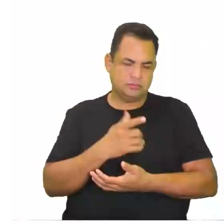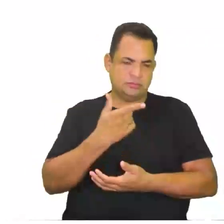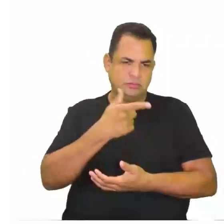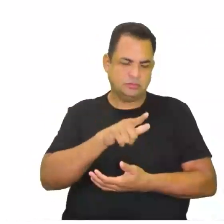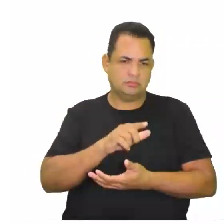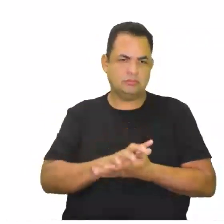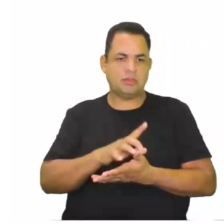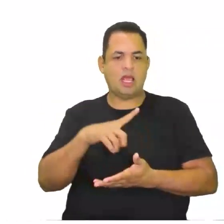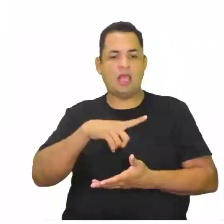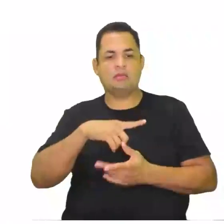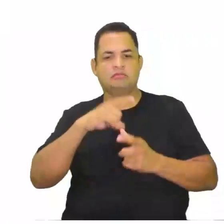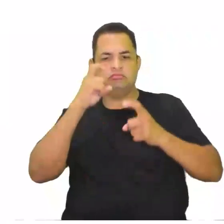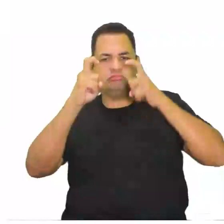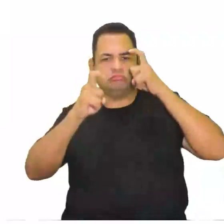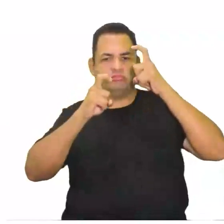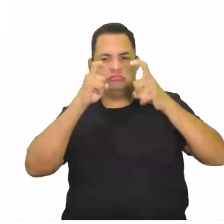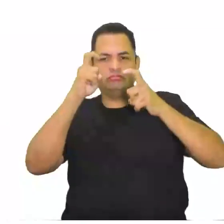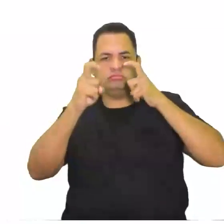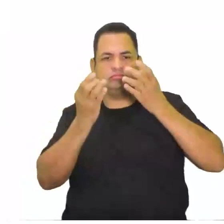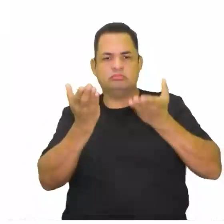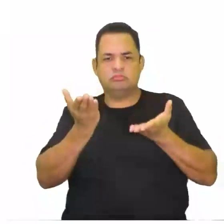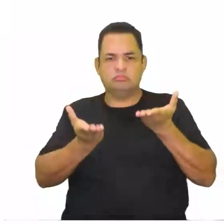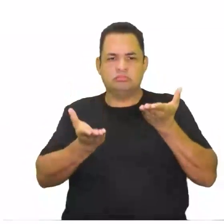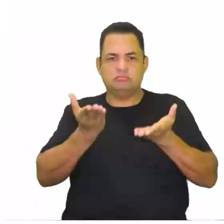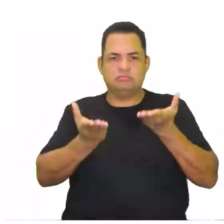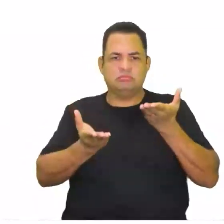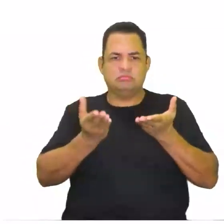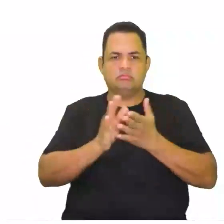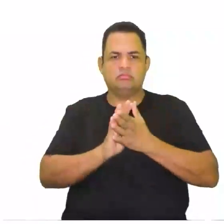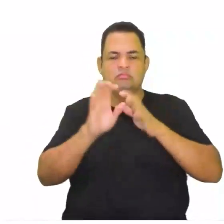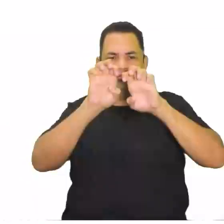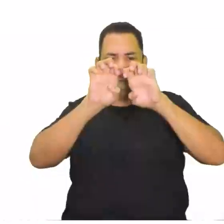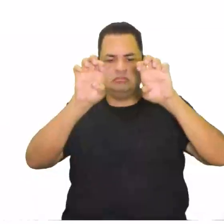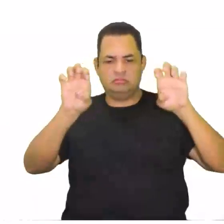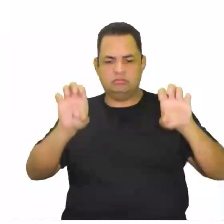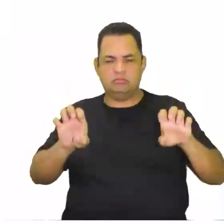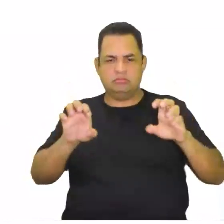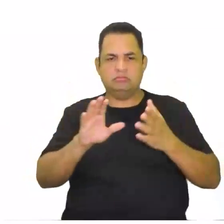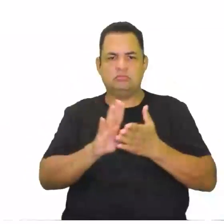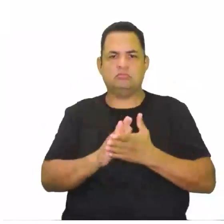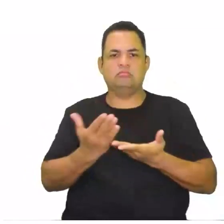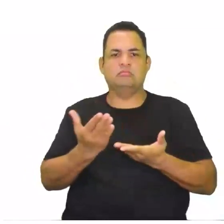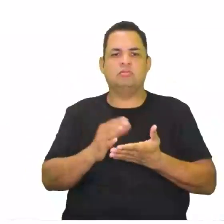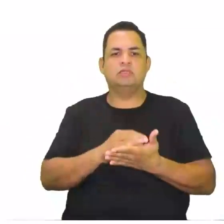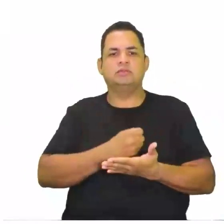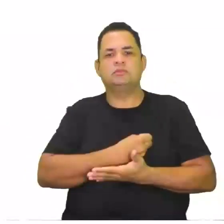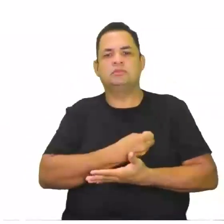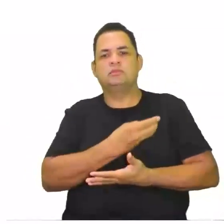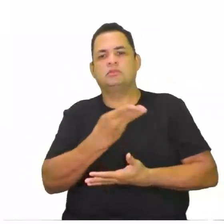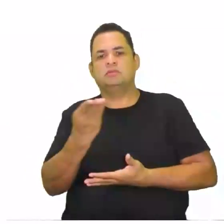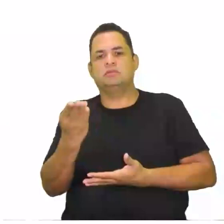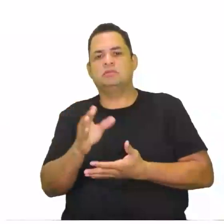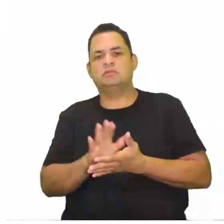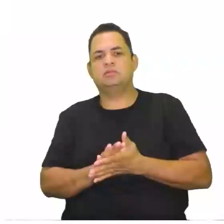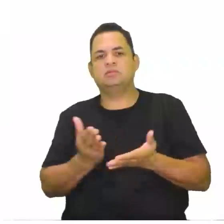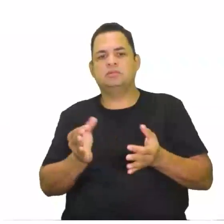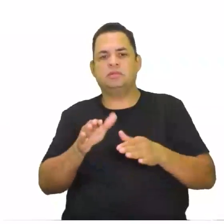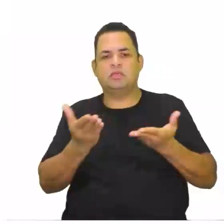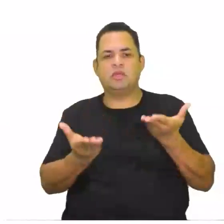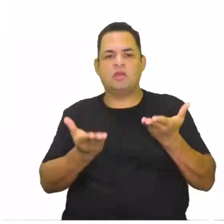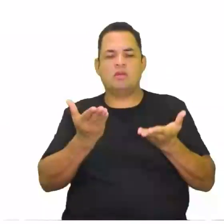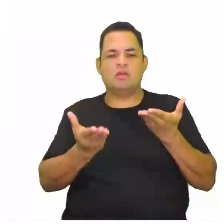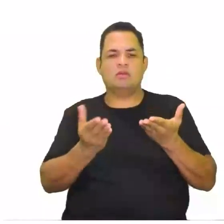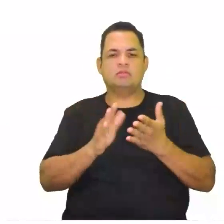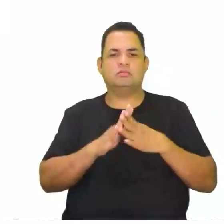essa preocupação de fazer o balanceamento da equação para que as quantidades estejam em